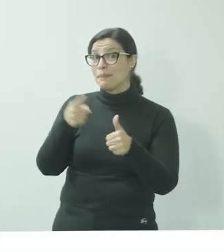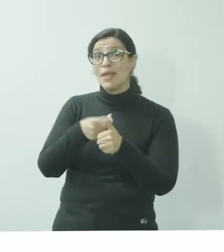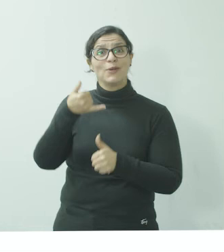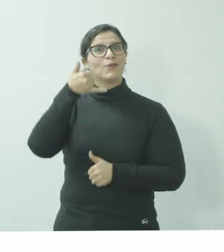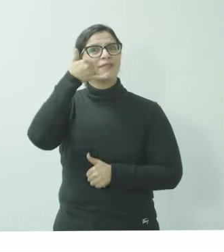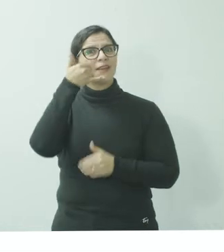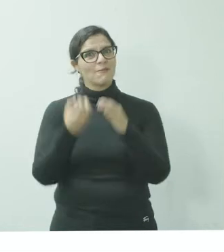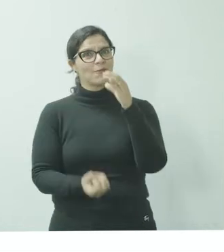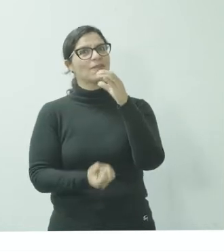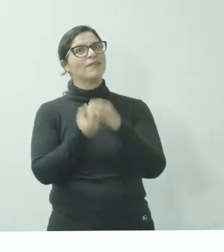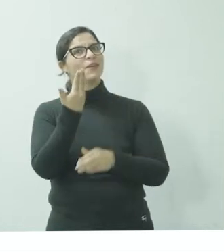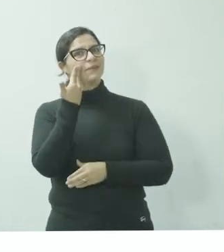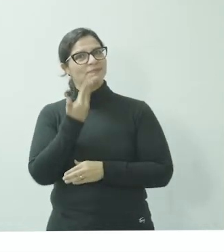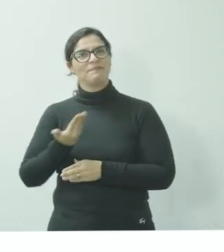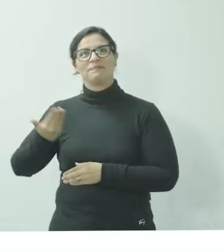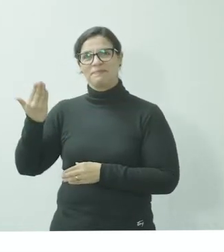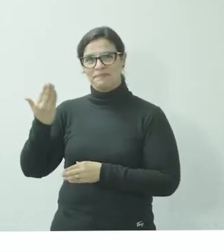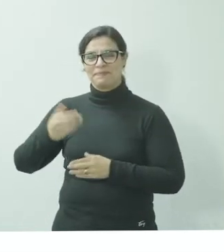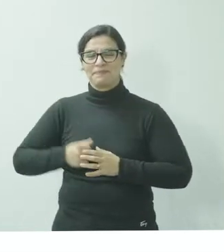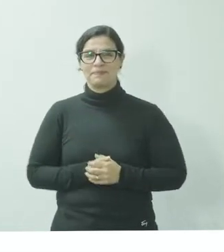aparelho né de